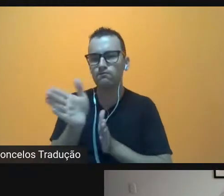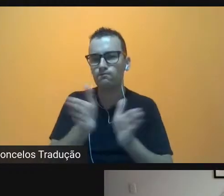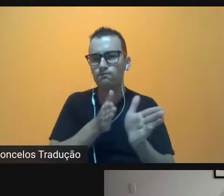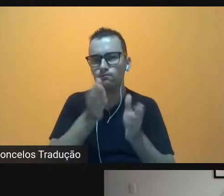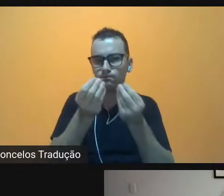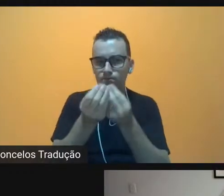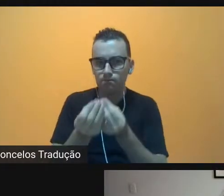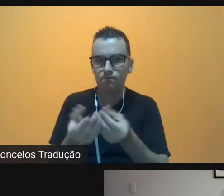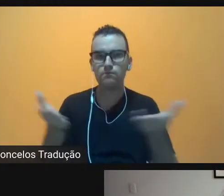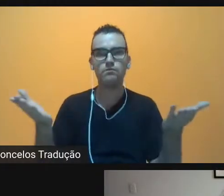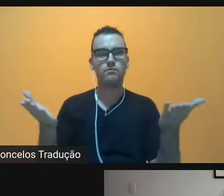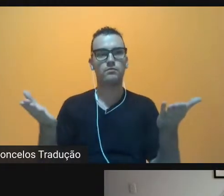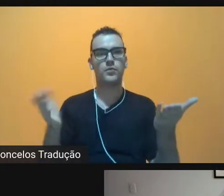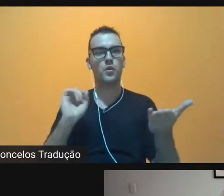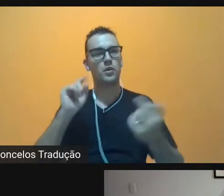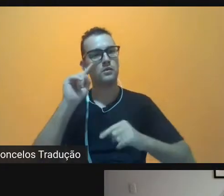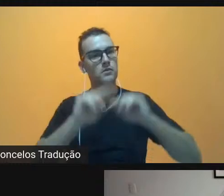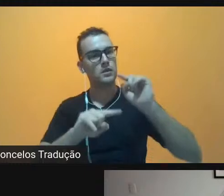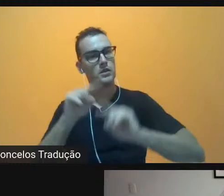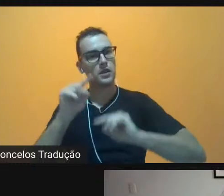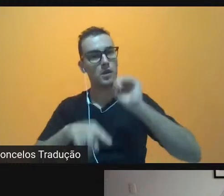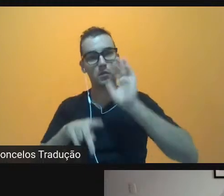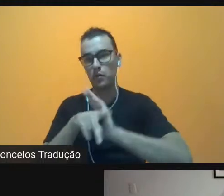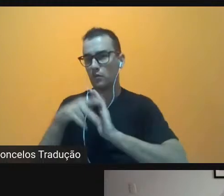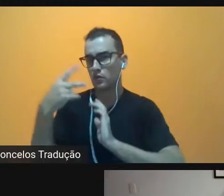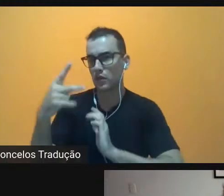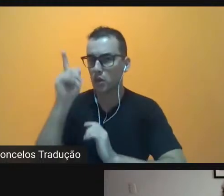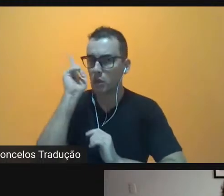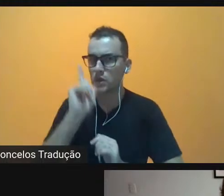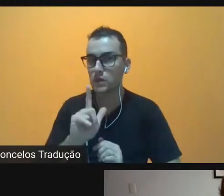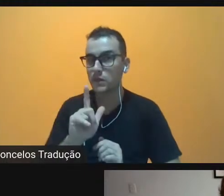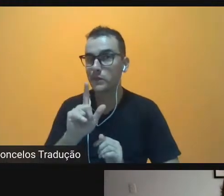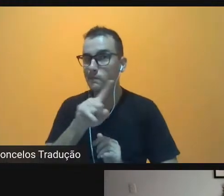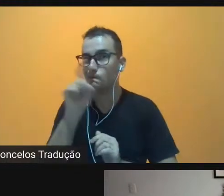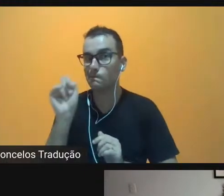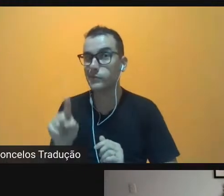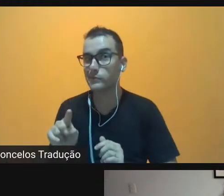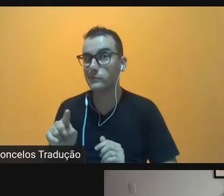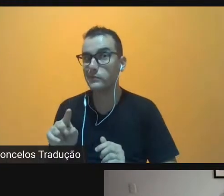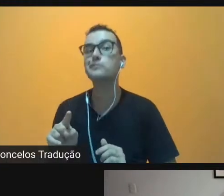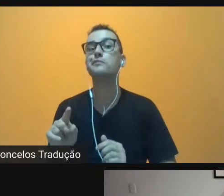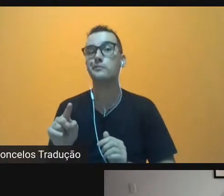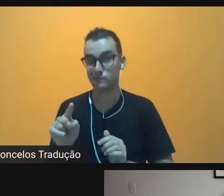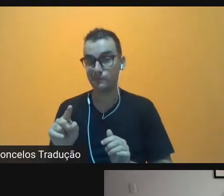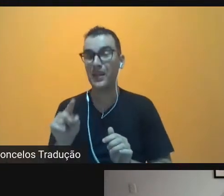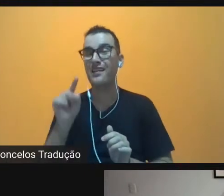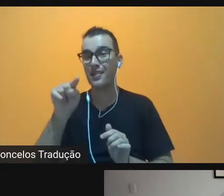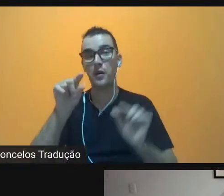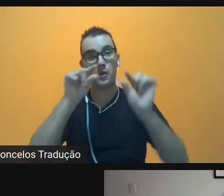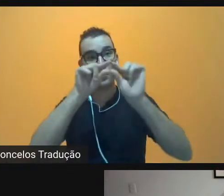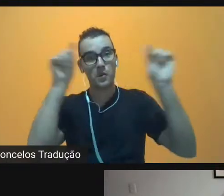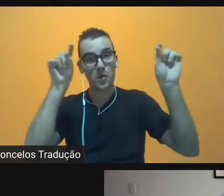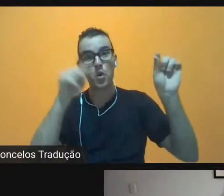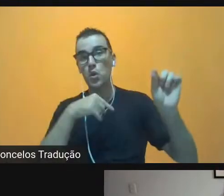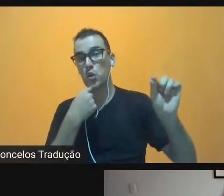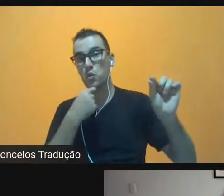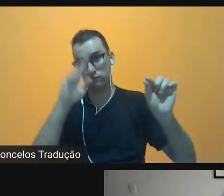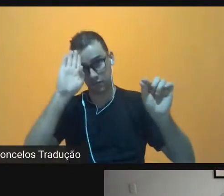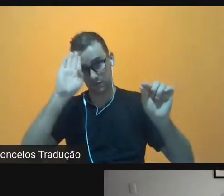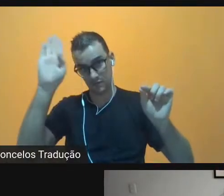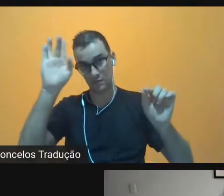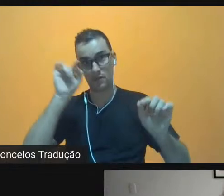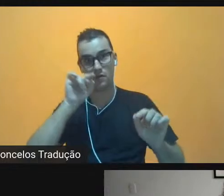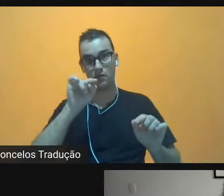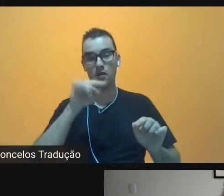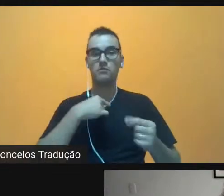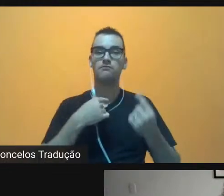acessibilizar os seus materiais didáticos? Então, essa questão norteadora, ela... Primeiro, eu